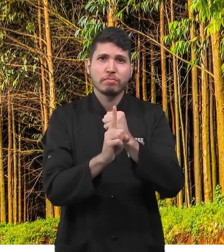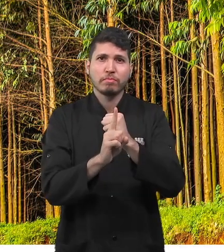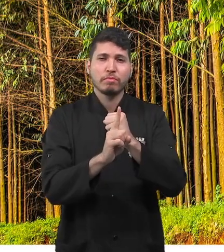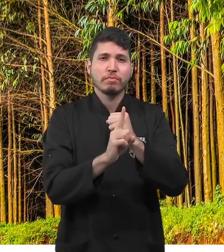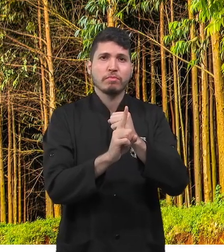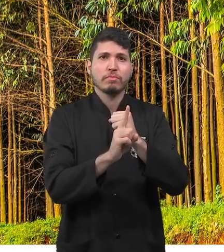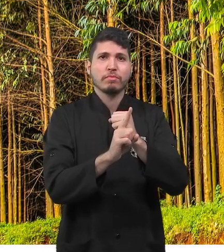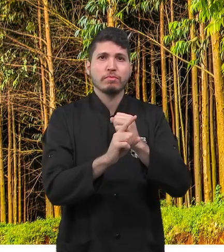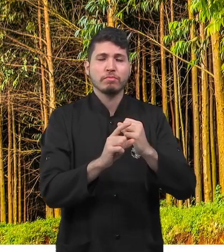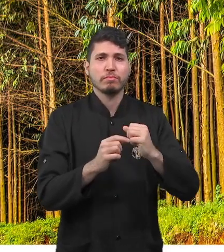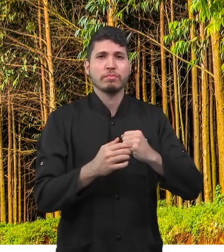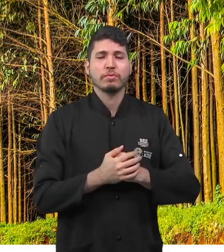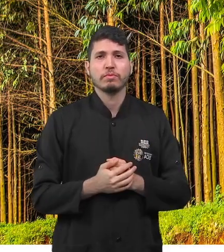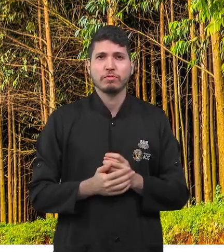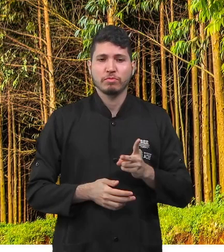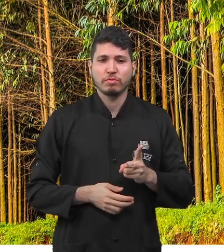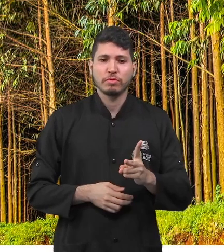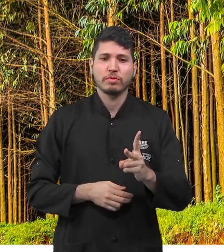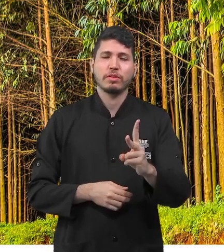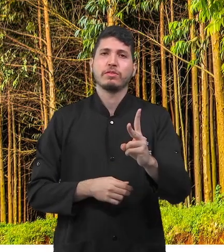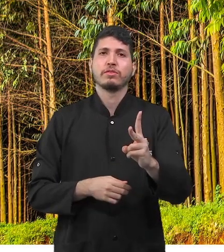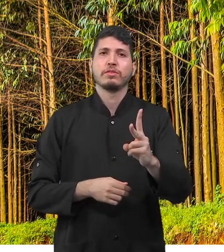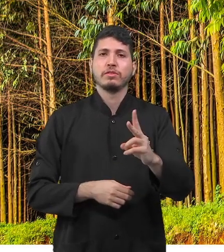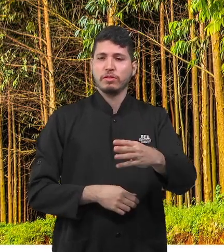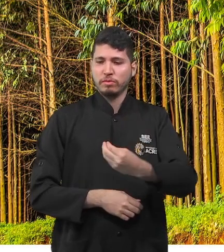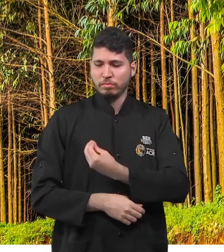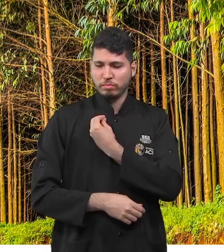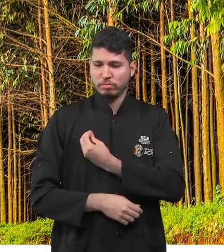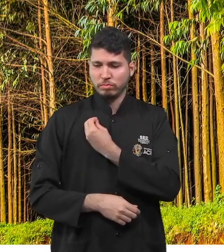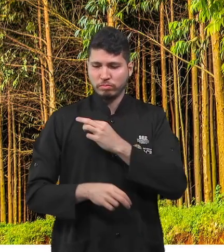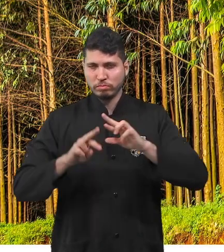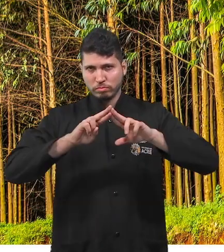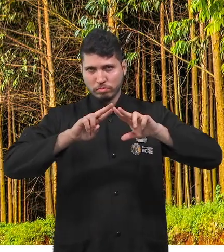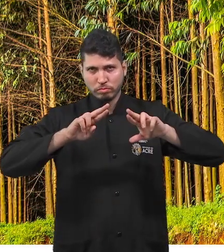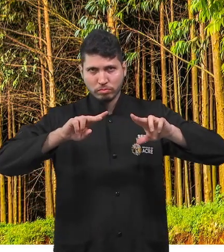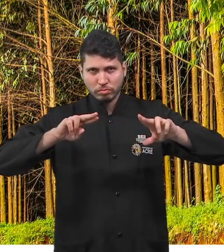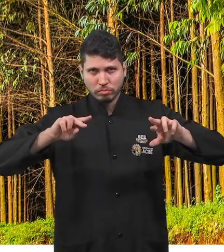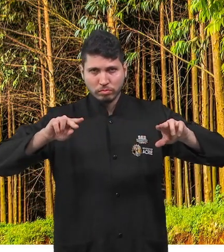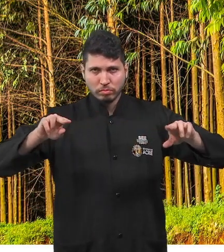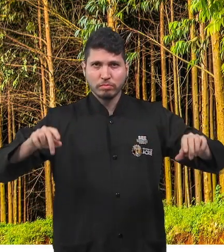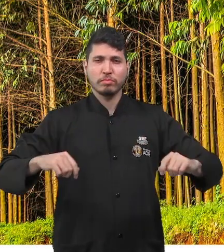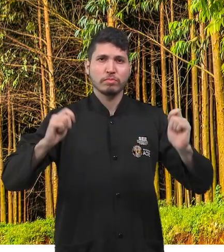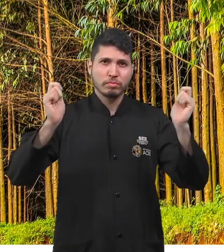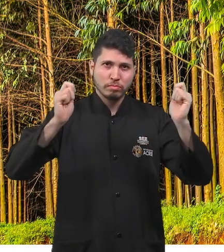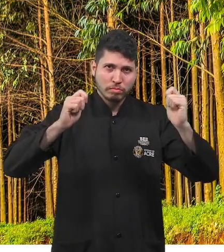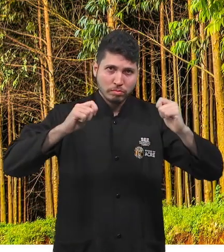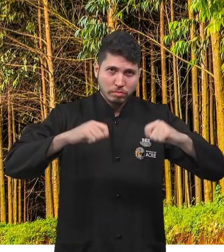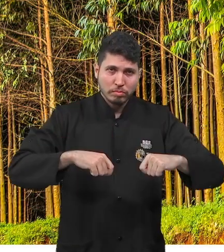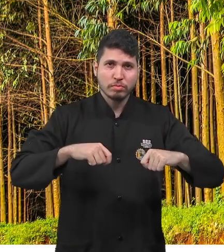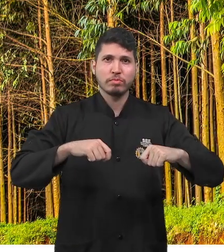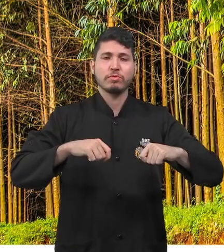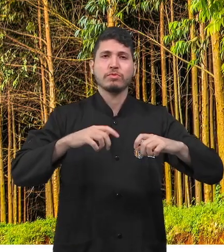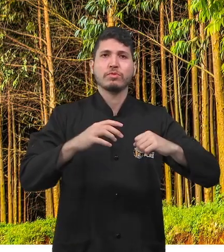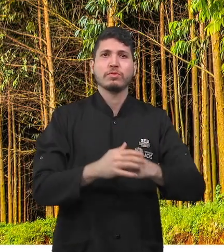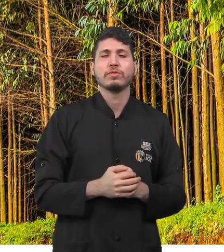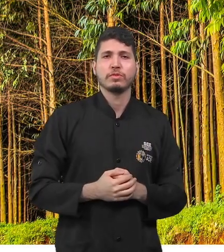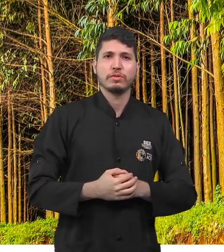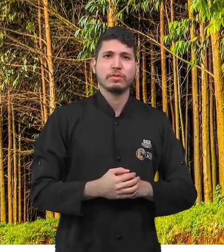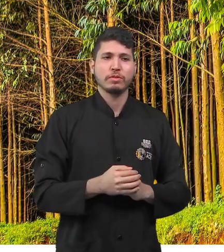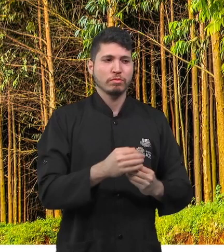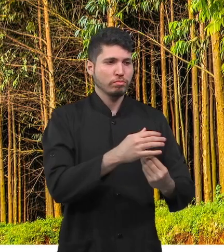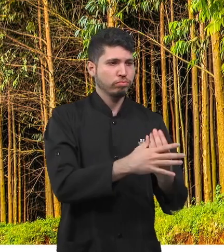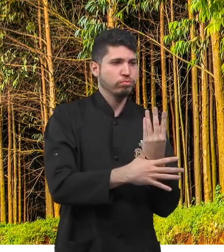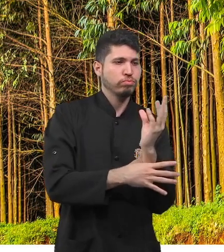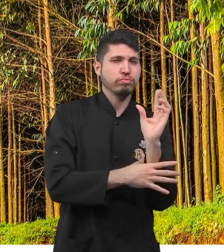e contribua para a manutenção de sua biodiversidade, produtividade, capacidade de regeneração.